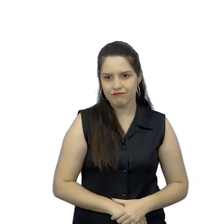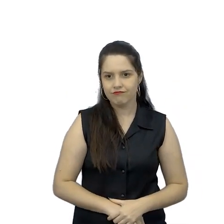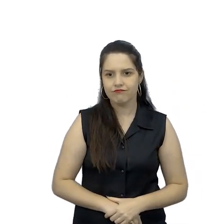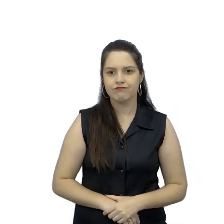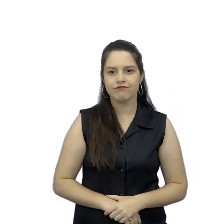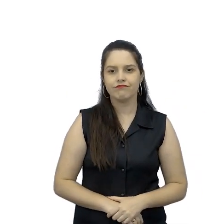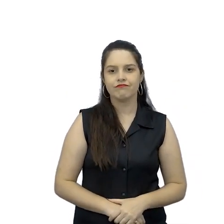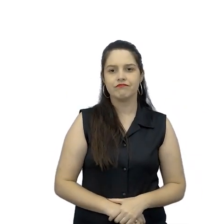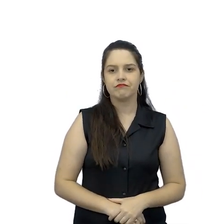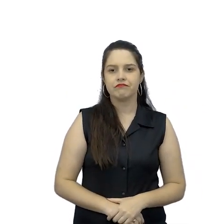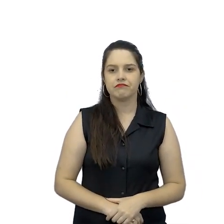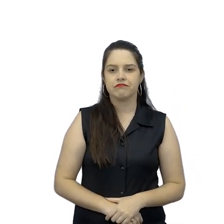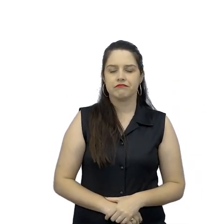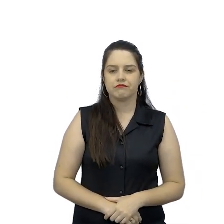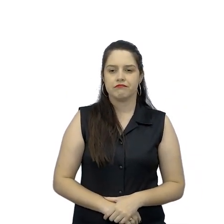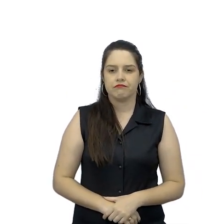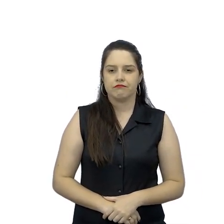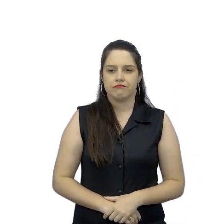avaliados.